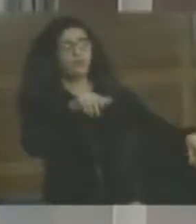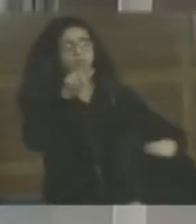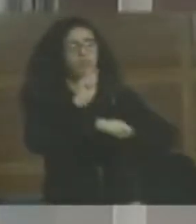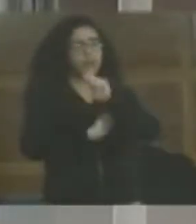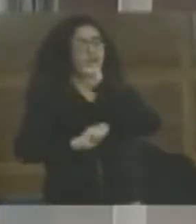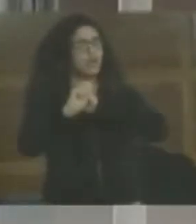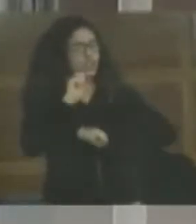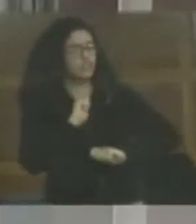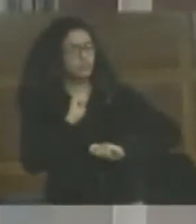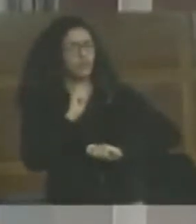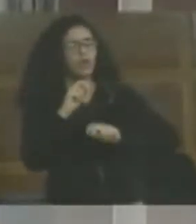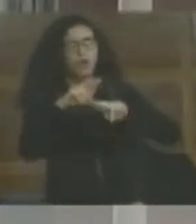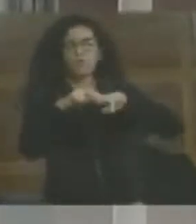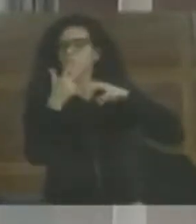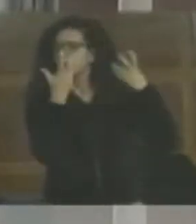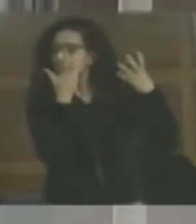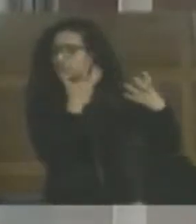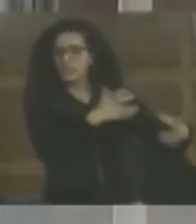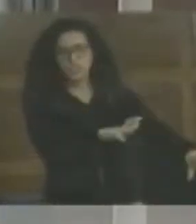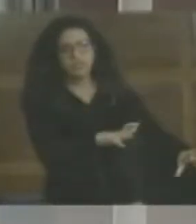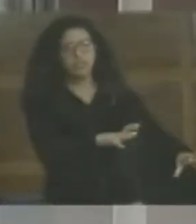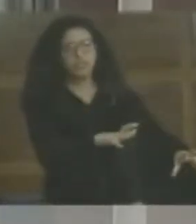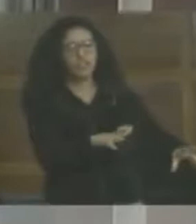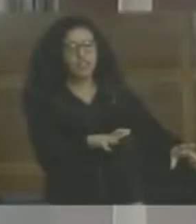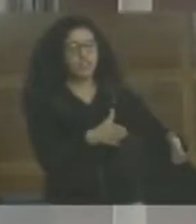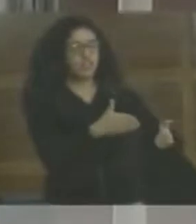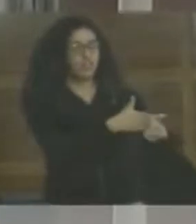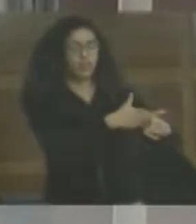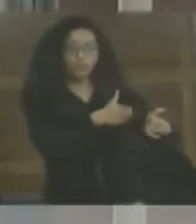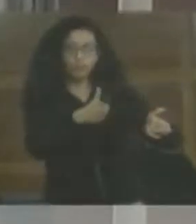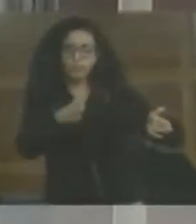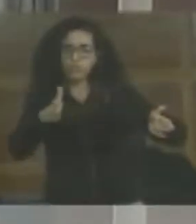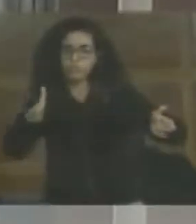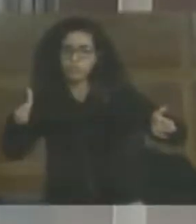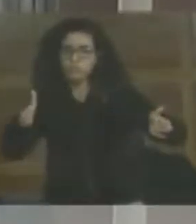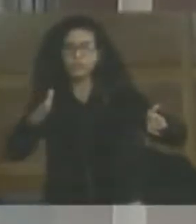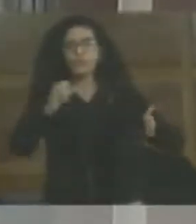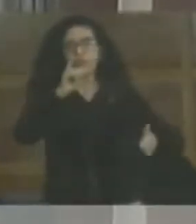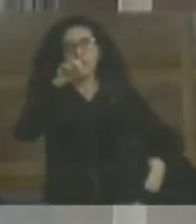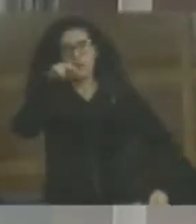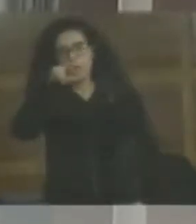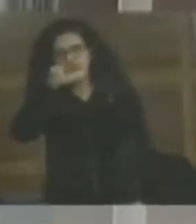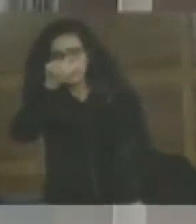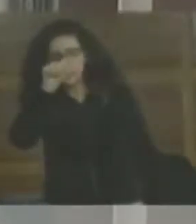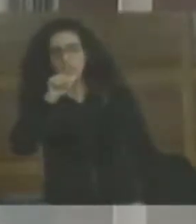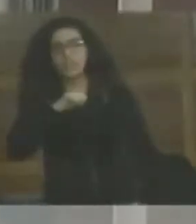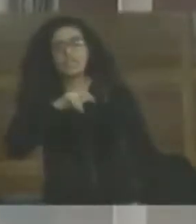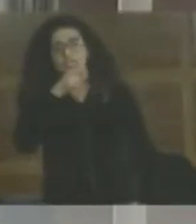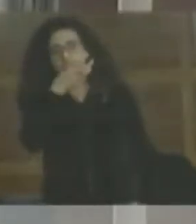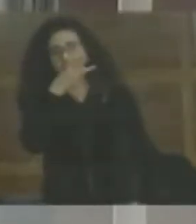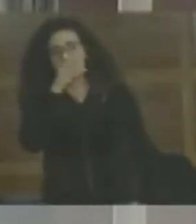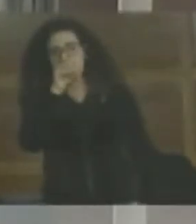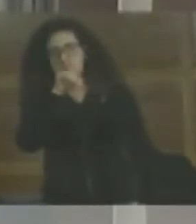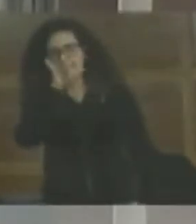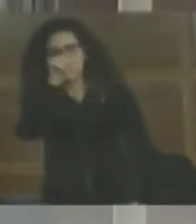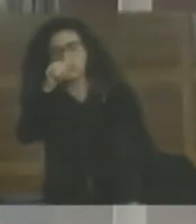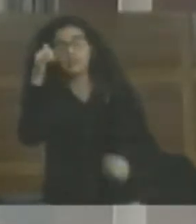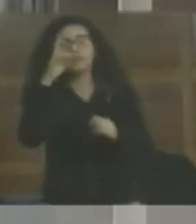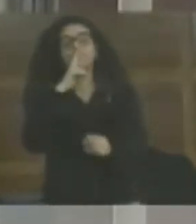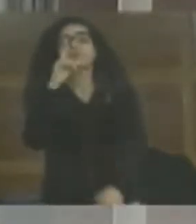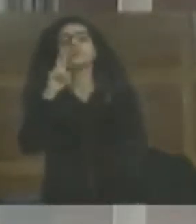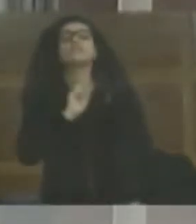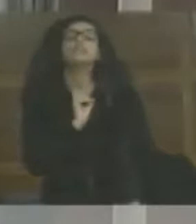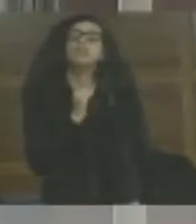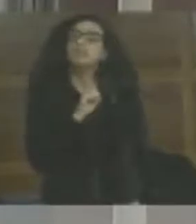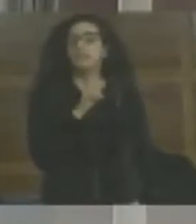a recusa ou não atendimento no prazo de 30 dias. Então, o INCRA tem 30 dias para me responder. Se não responder, nós vamos usar nosso